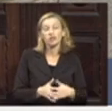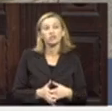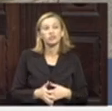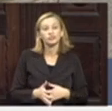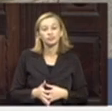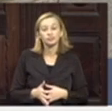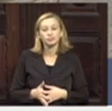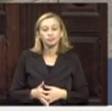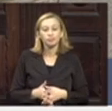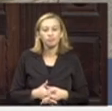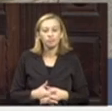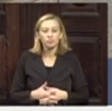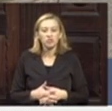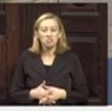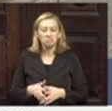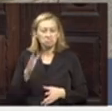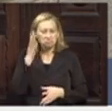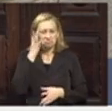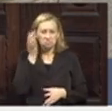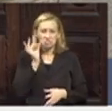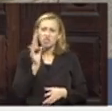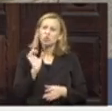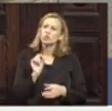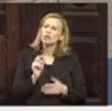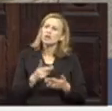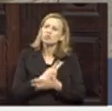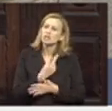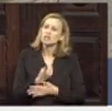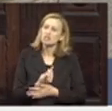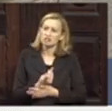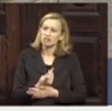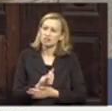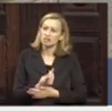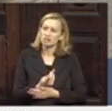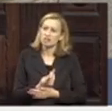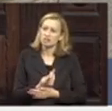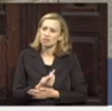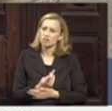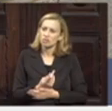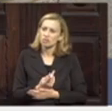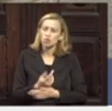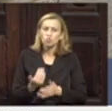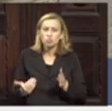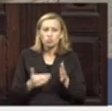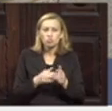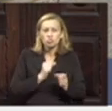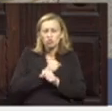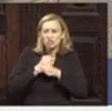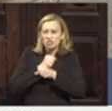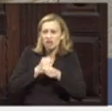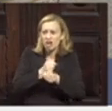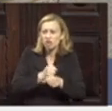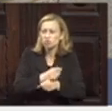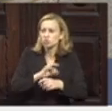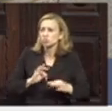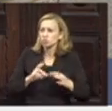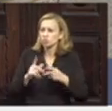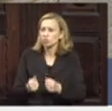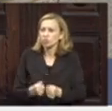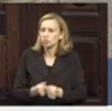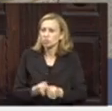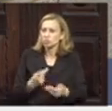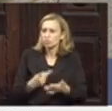posiciona em relação à AGETRANSP. Eu acho que pode e deve haver um debate, deputado Zaqueu, sobre a forma, sobre